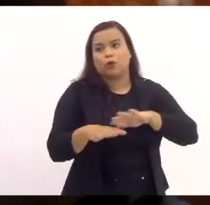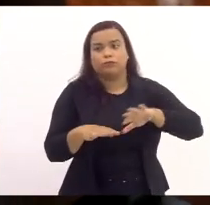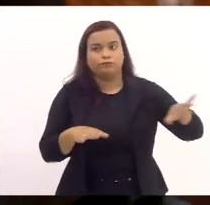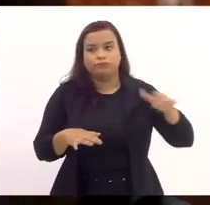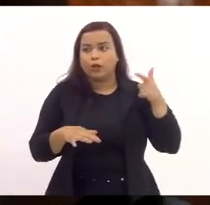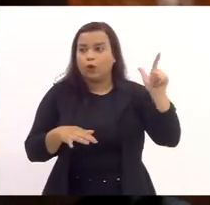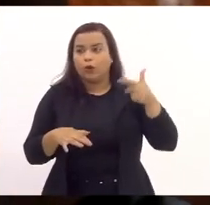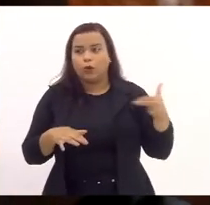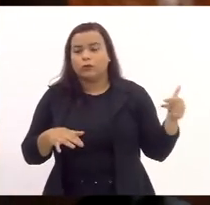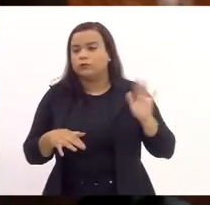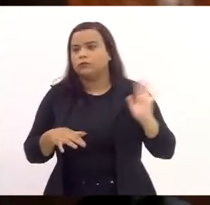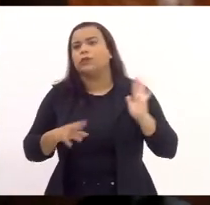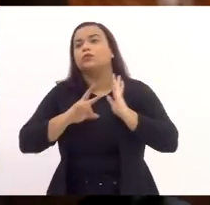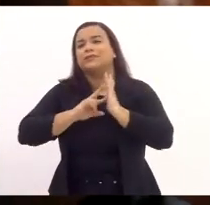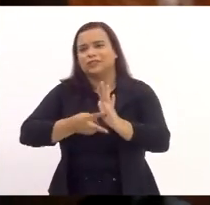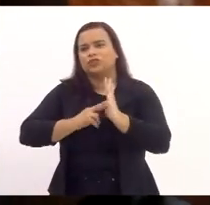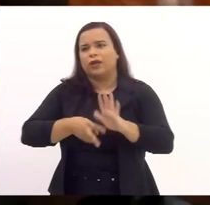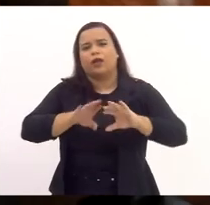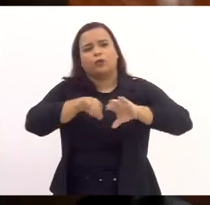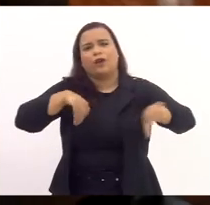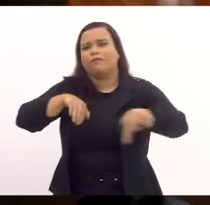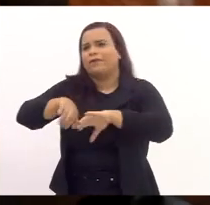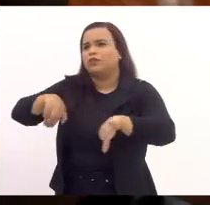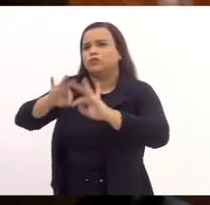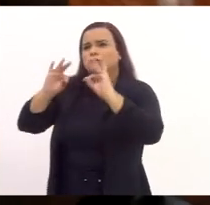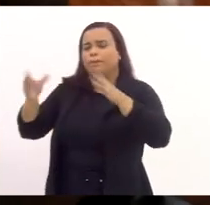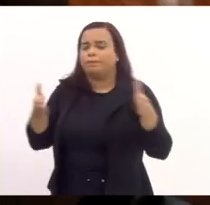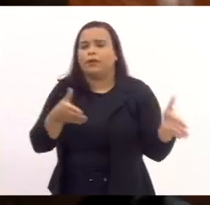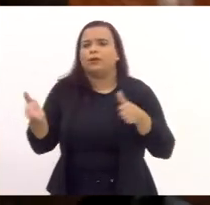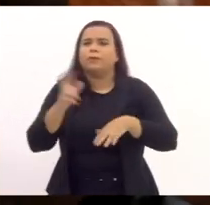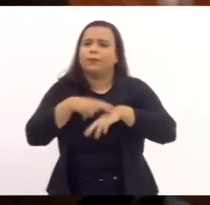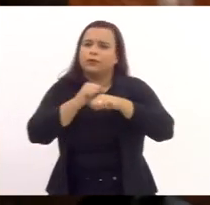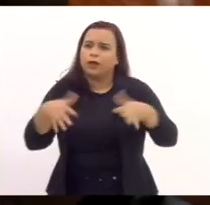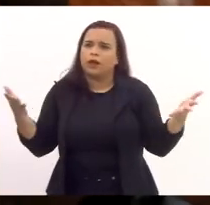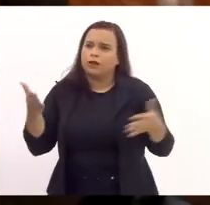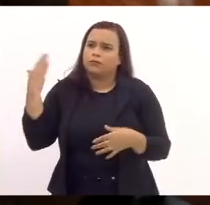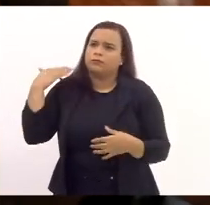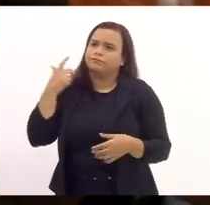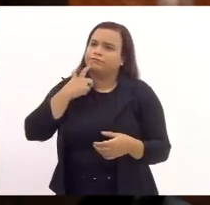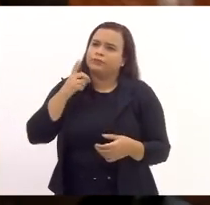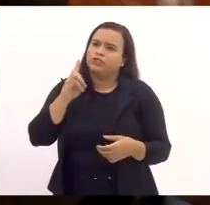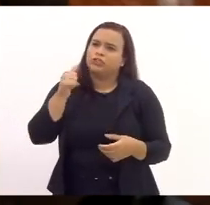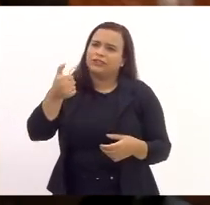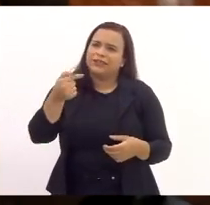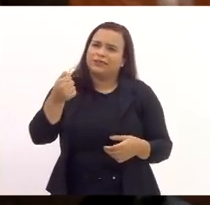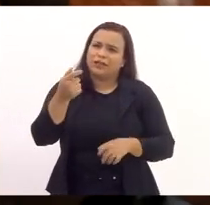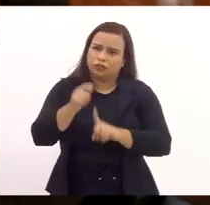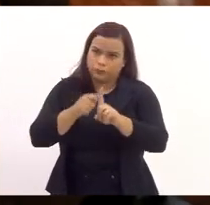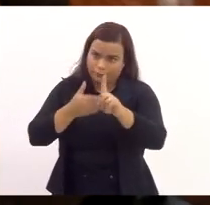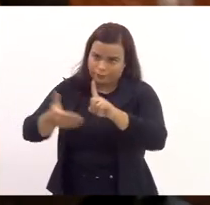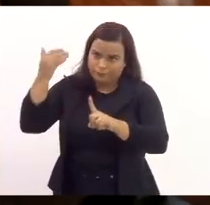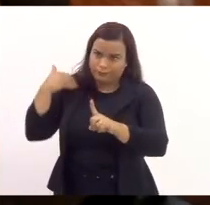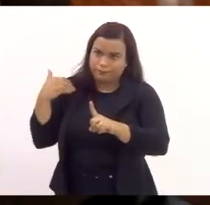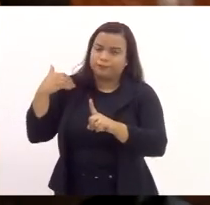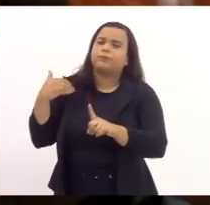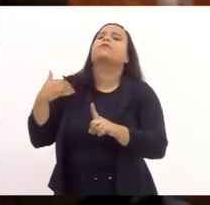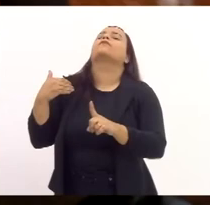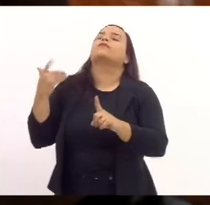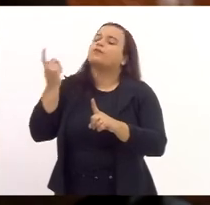o sindicato afastou todos os servidores durante o período da pandemia, agora no dia 17, salvo engano, do mês passado, eles